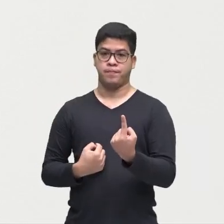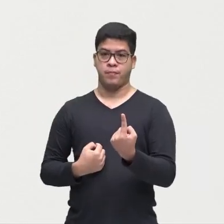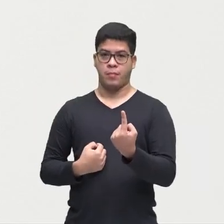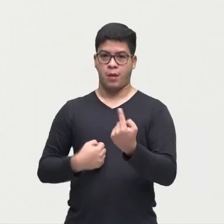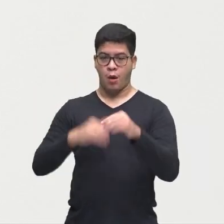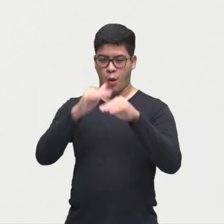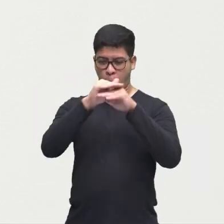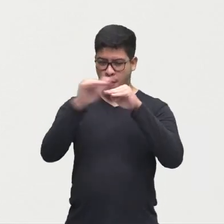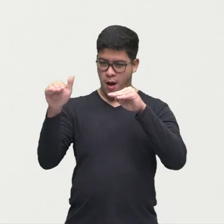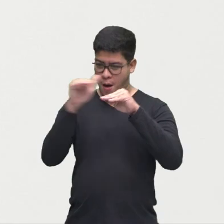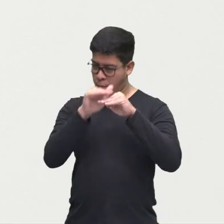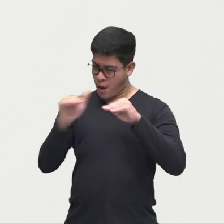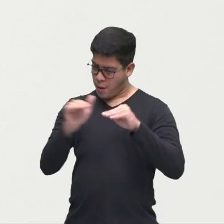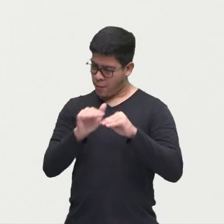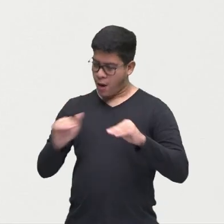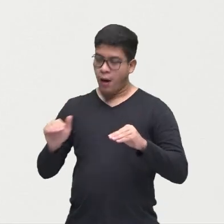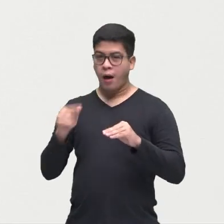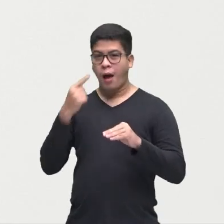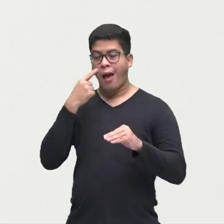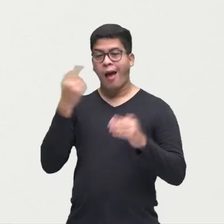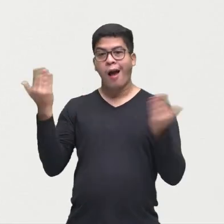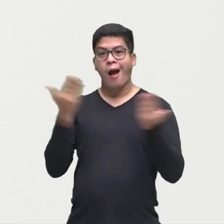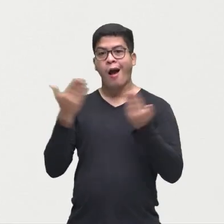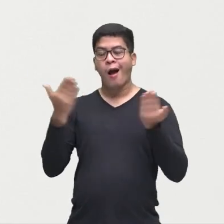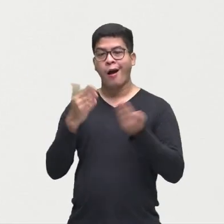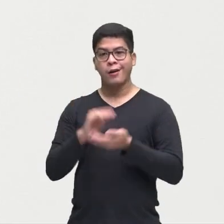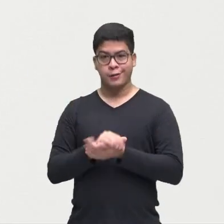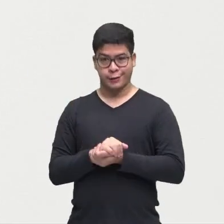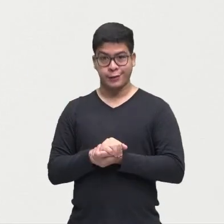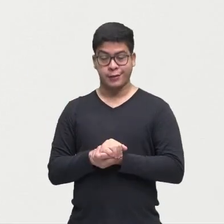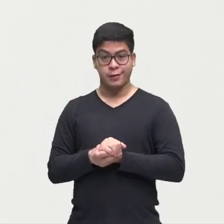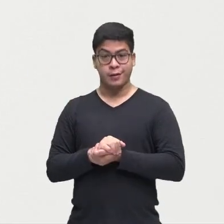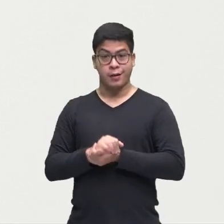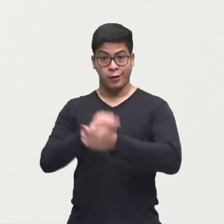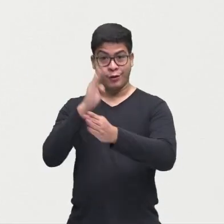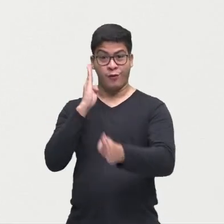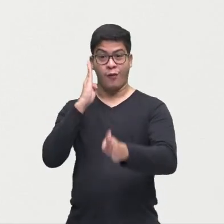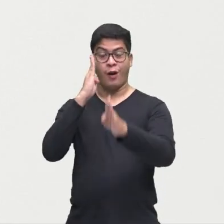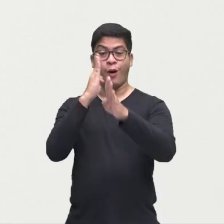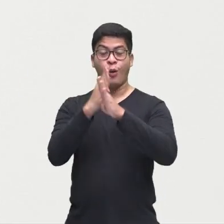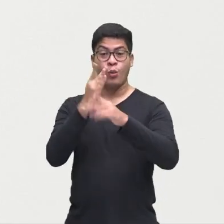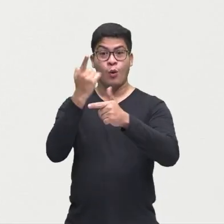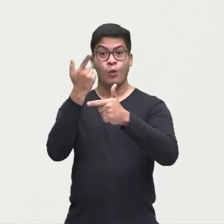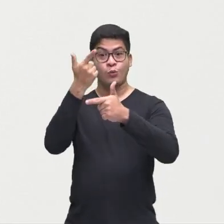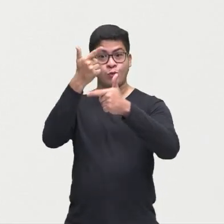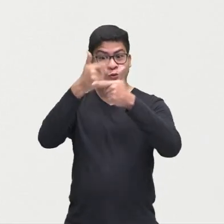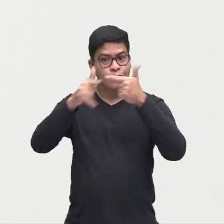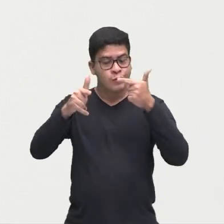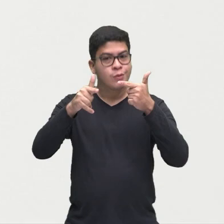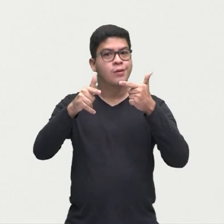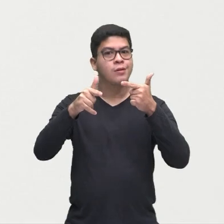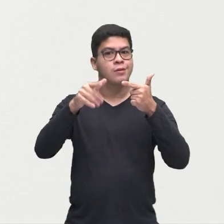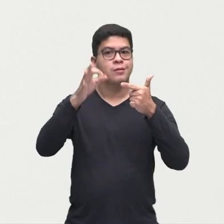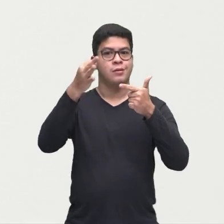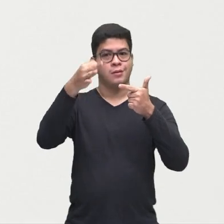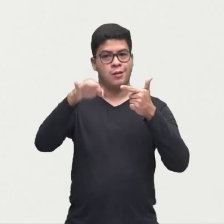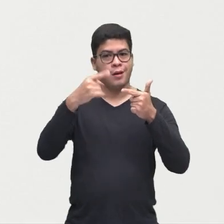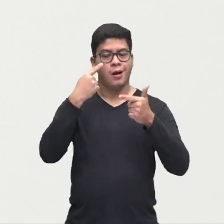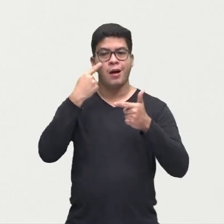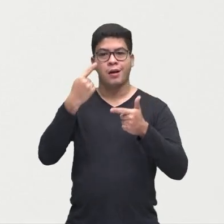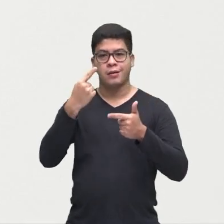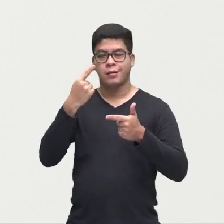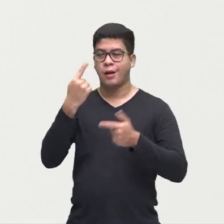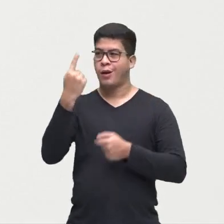aqui, né? Vamos dividir, que é para a gente encontrar agora os divisores, tá? Vamos fazer